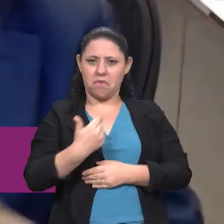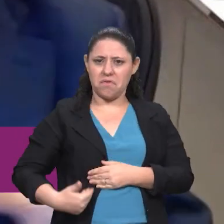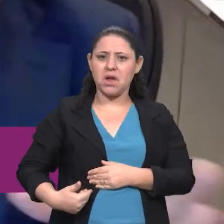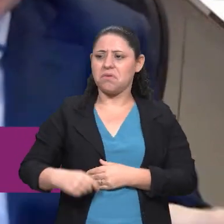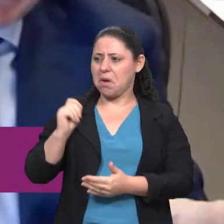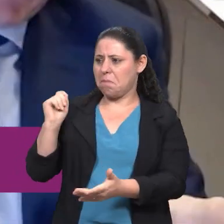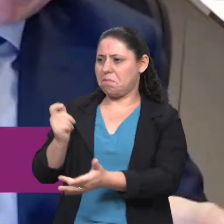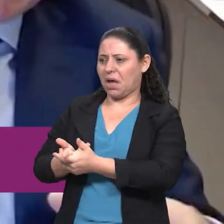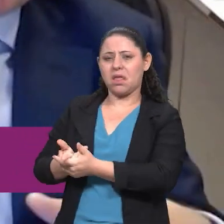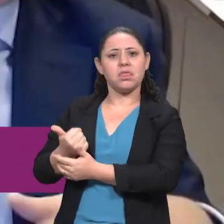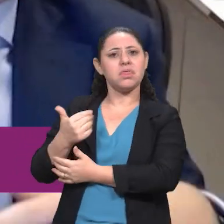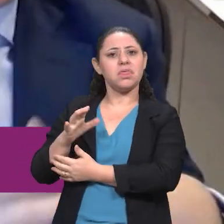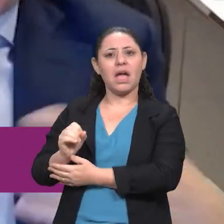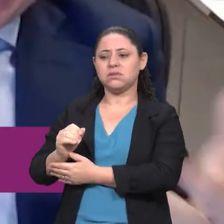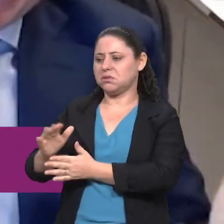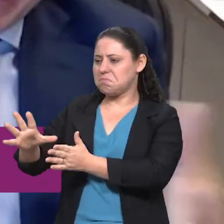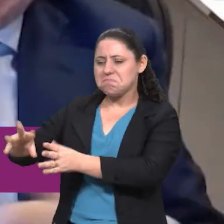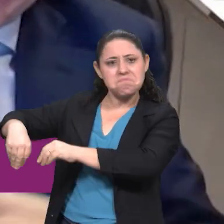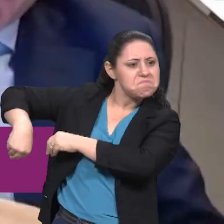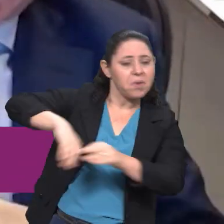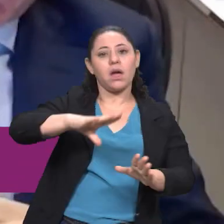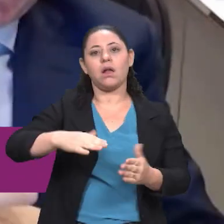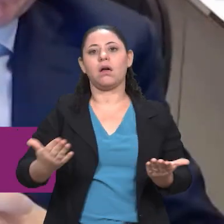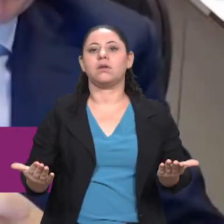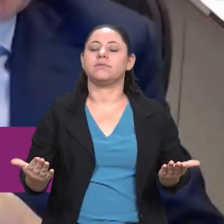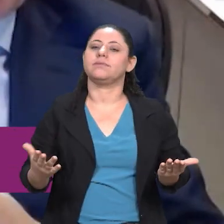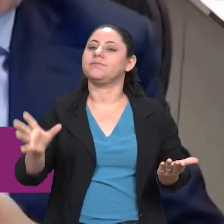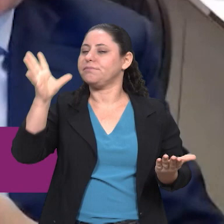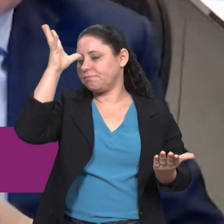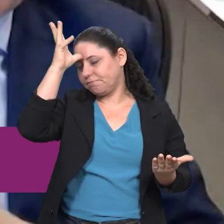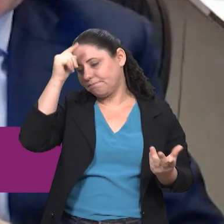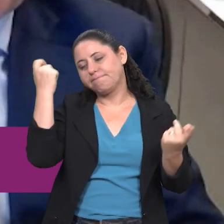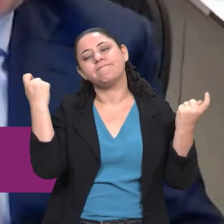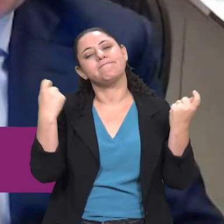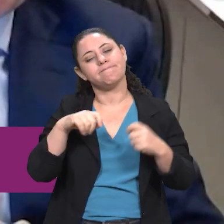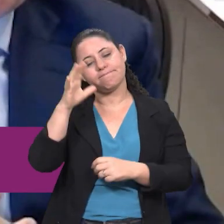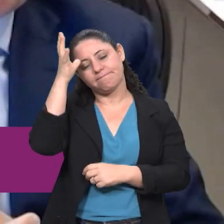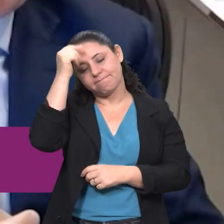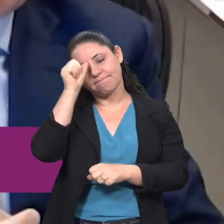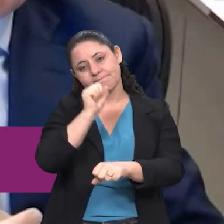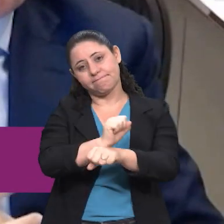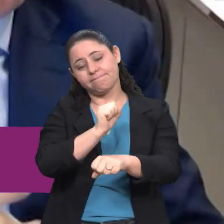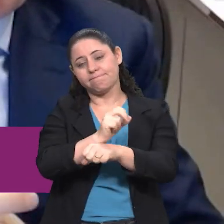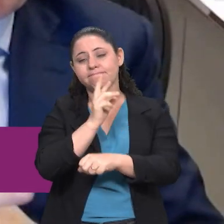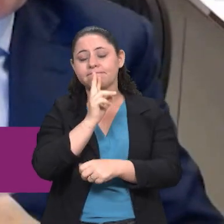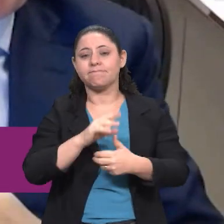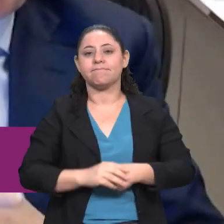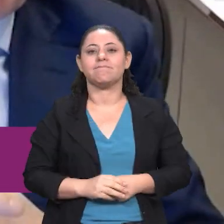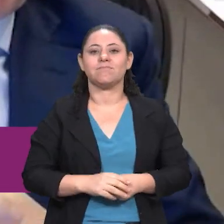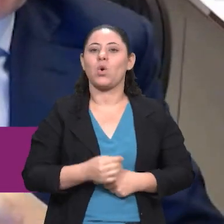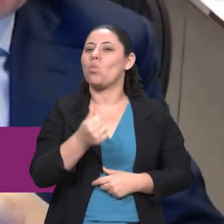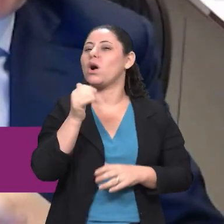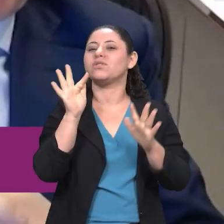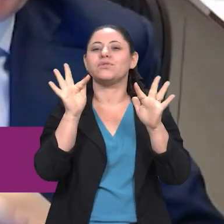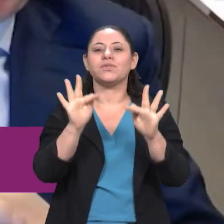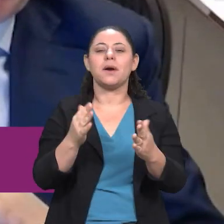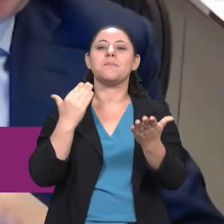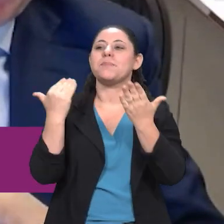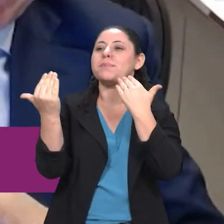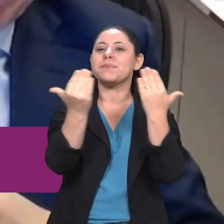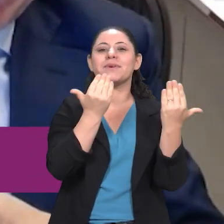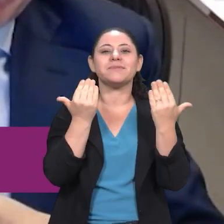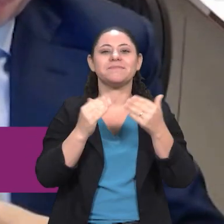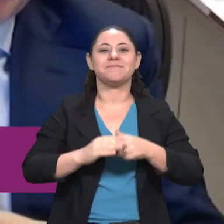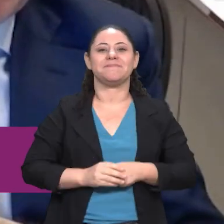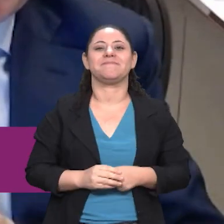da região. Então, precisa se aguardar. Mas essa realmente é uma situação bastante importante. Bom, e a gente já está chegando ao final do nosso